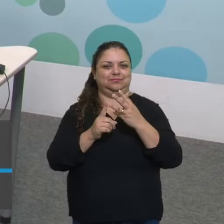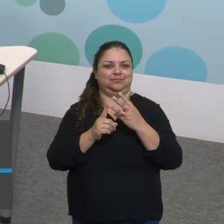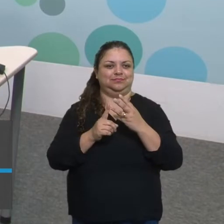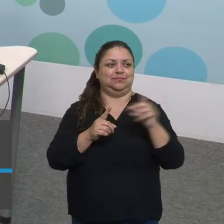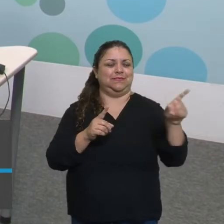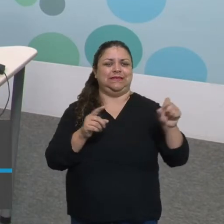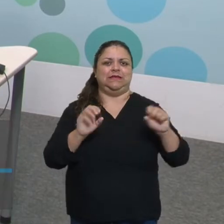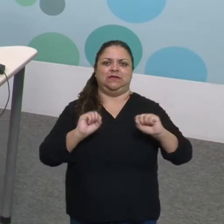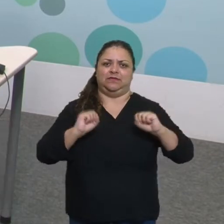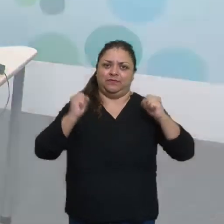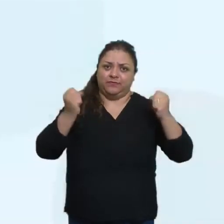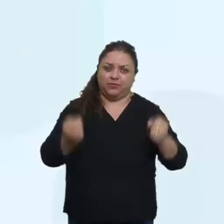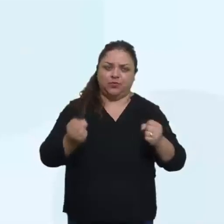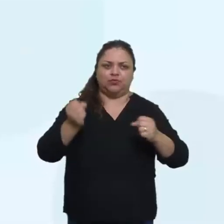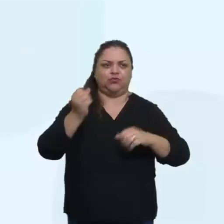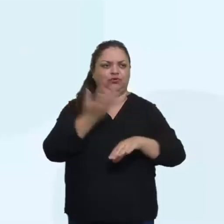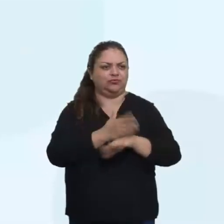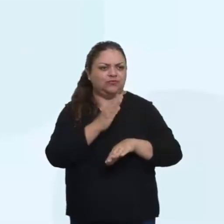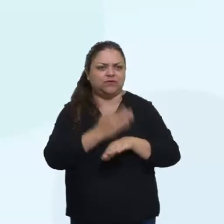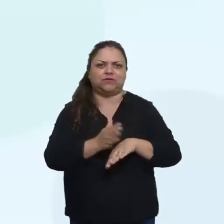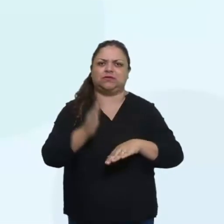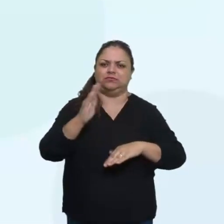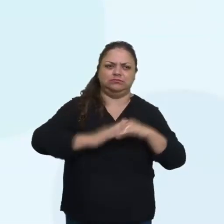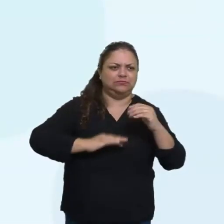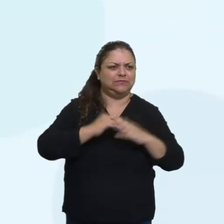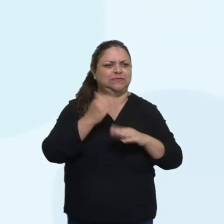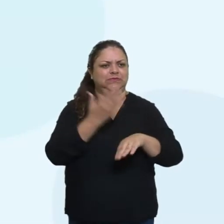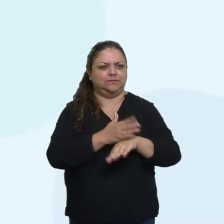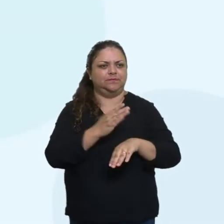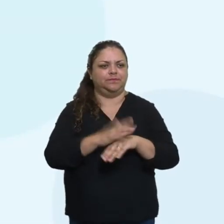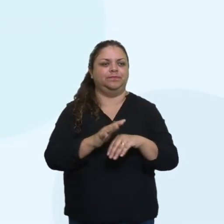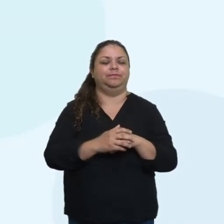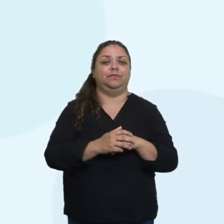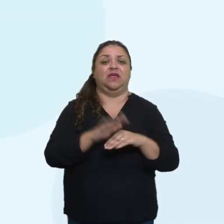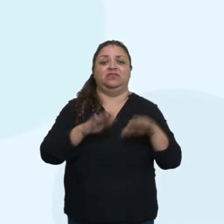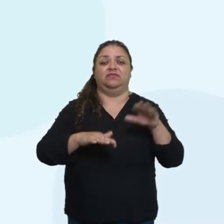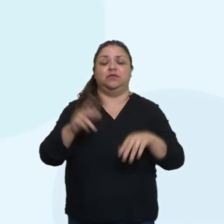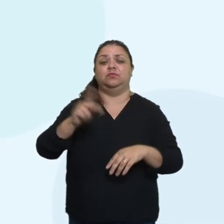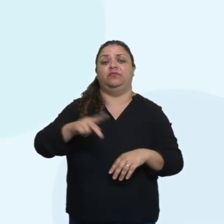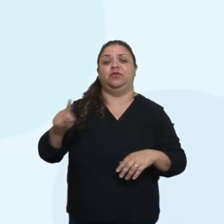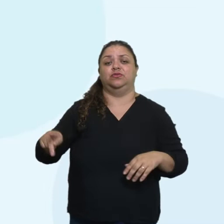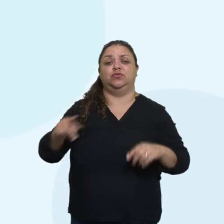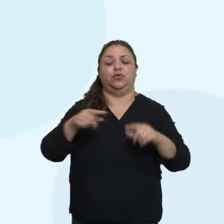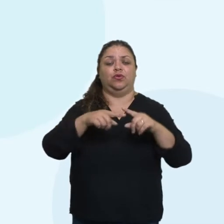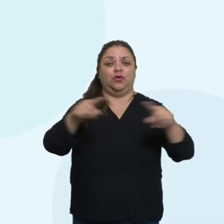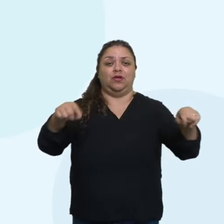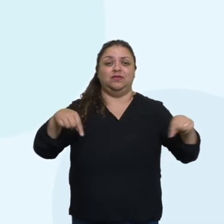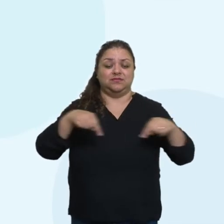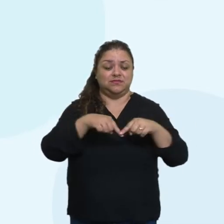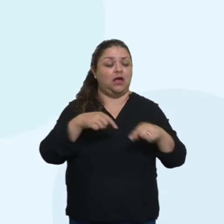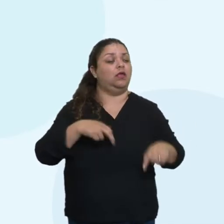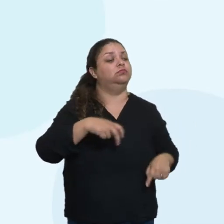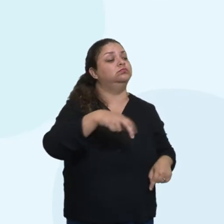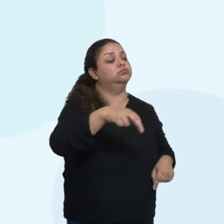Então se na sala de aula o professor tá lá andando nos corredores né e indo vindo chamando o aluno até sua